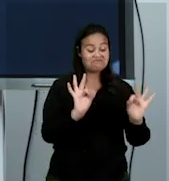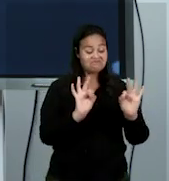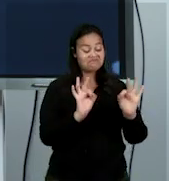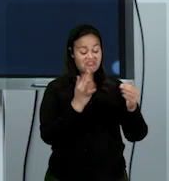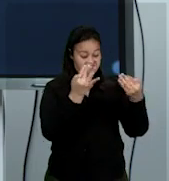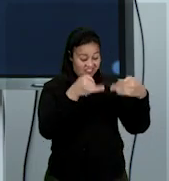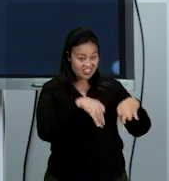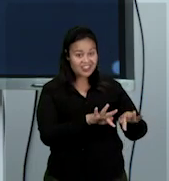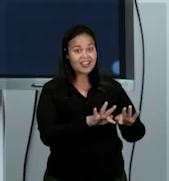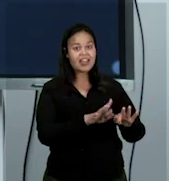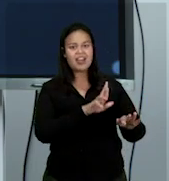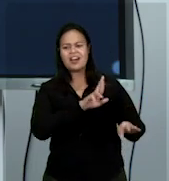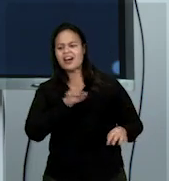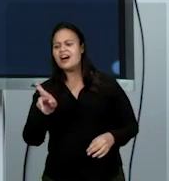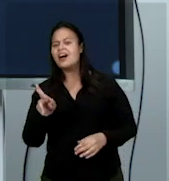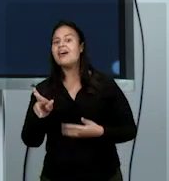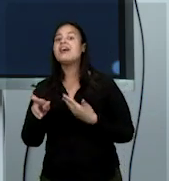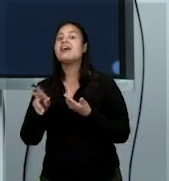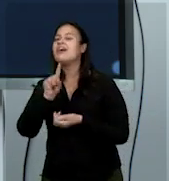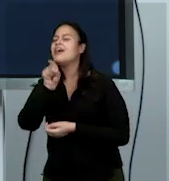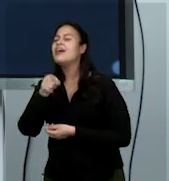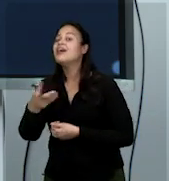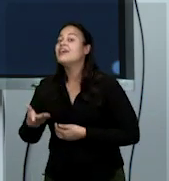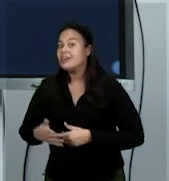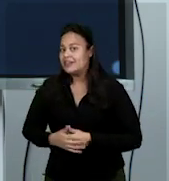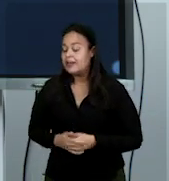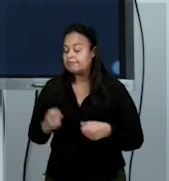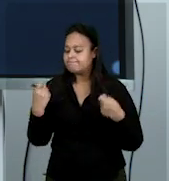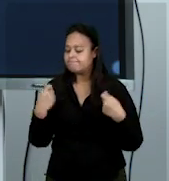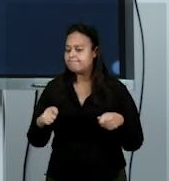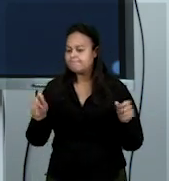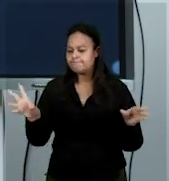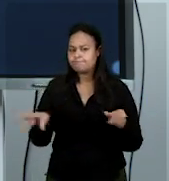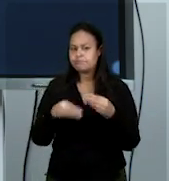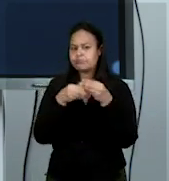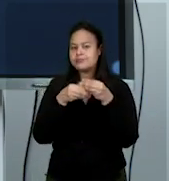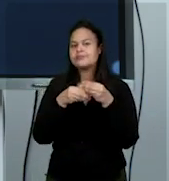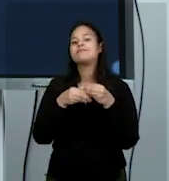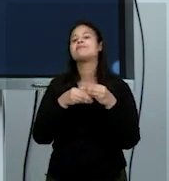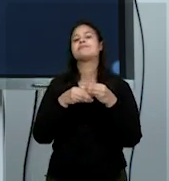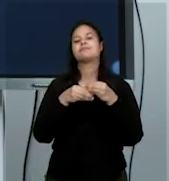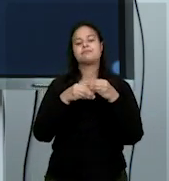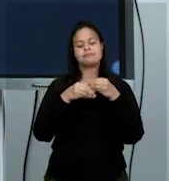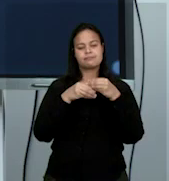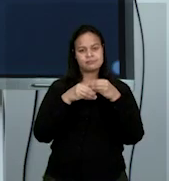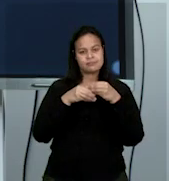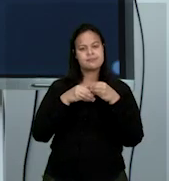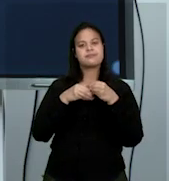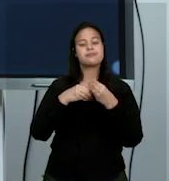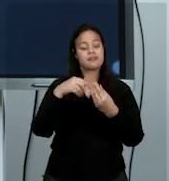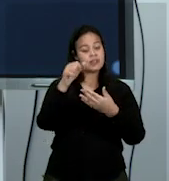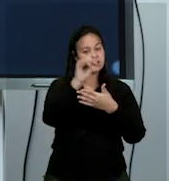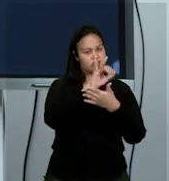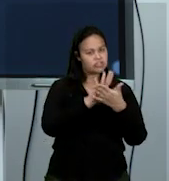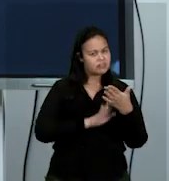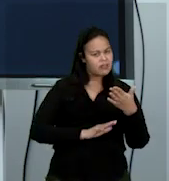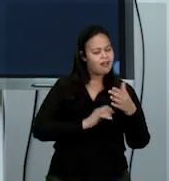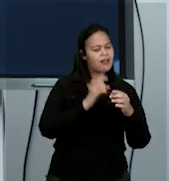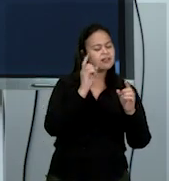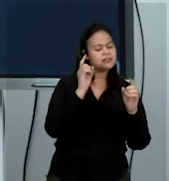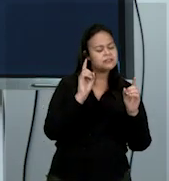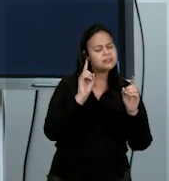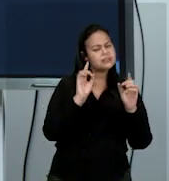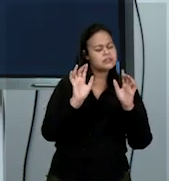não responde o que está sendo perguntado, tá bem? Então, sempre que você fizer um exercício, achar que